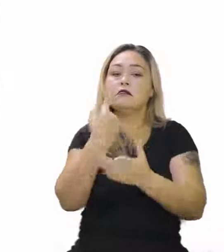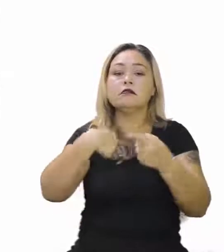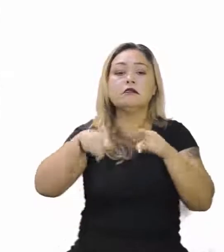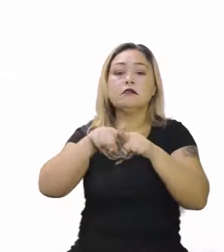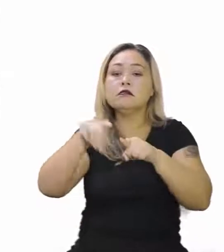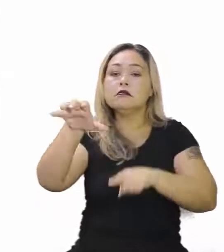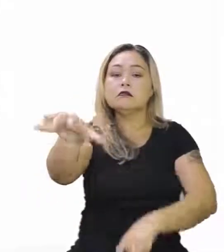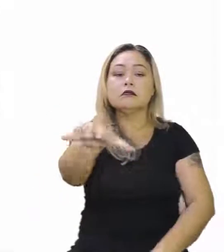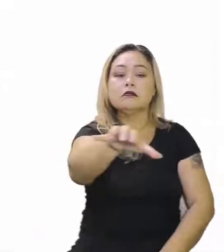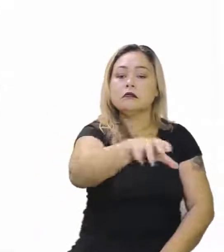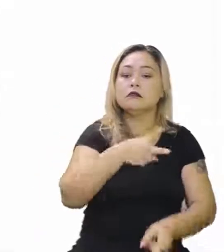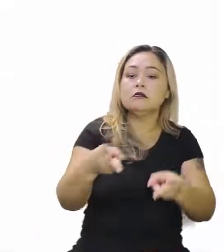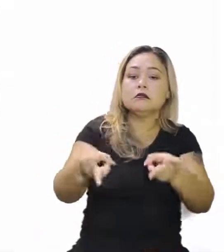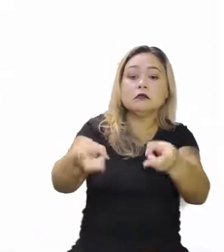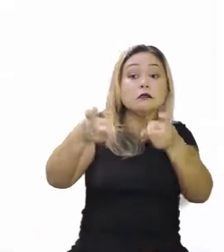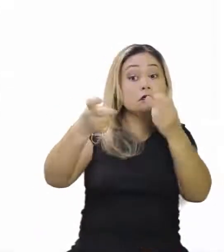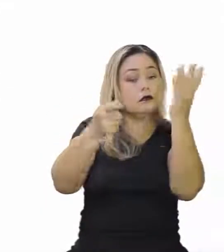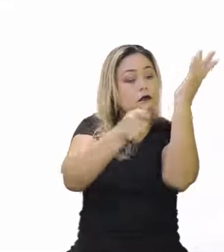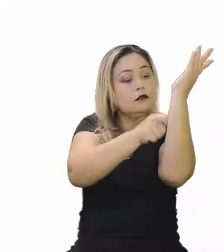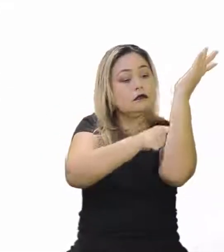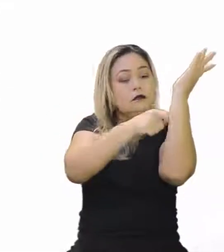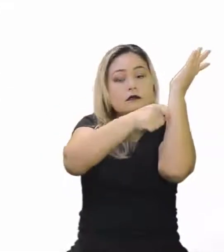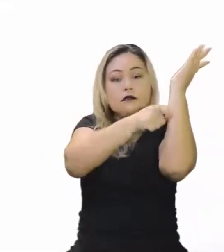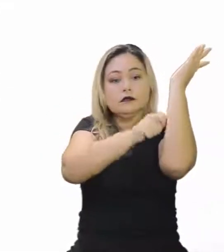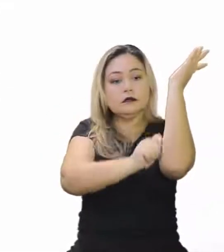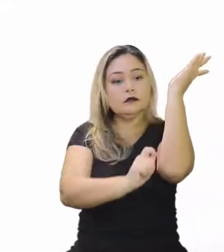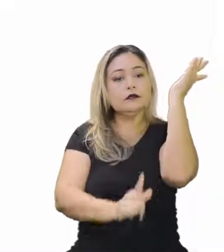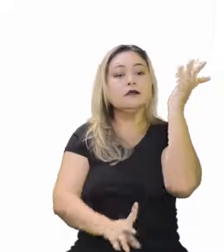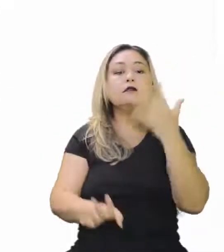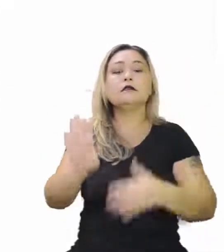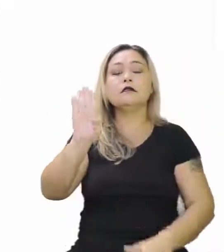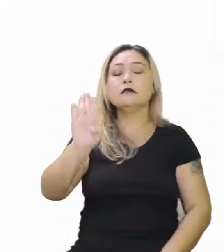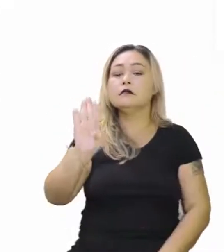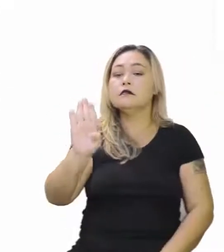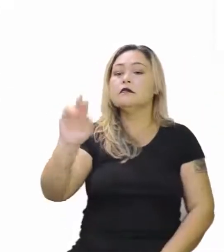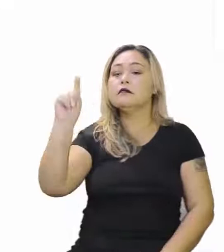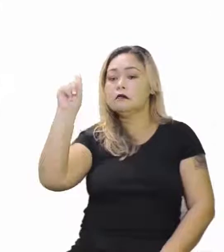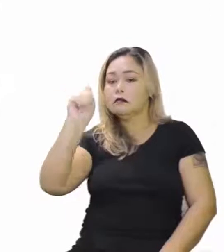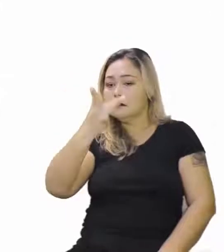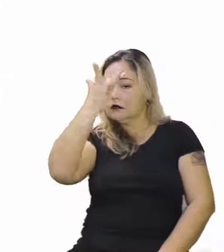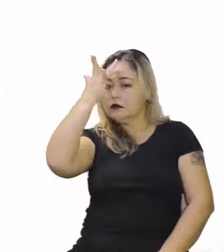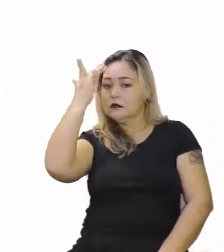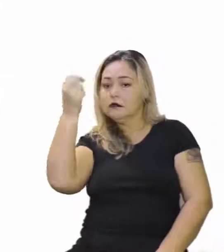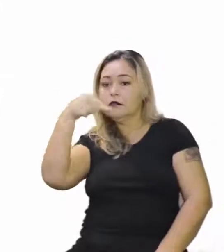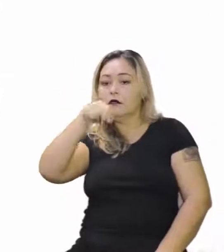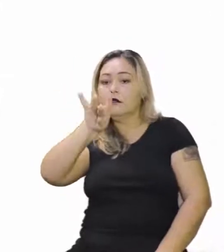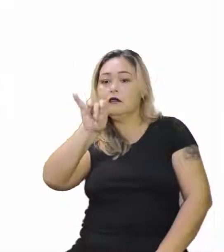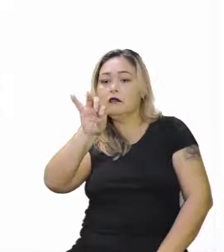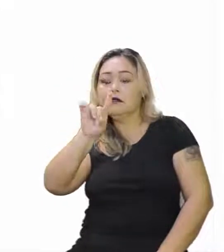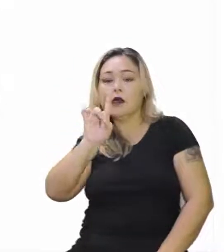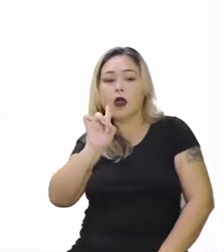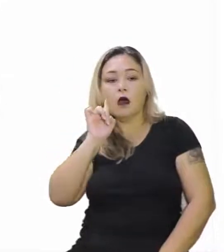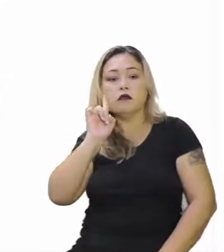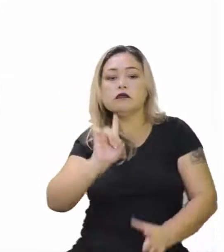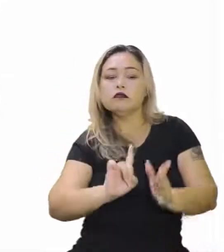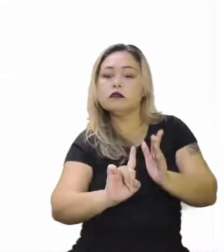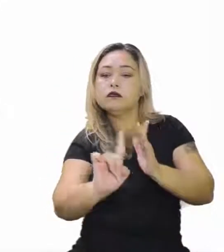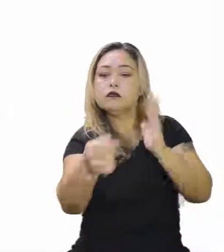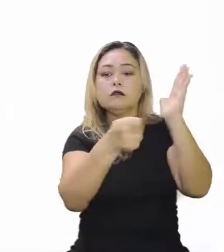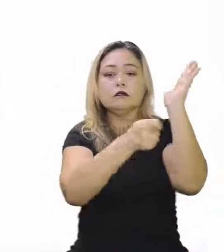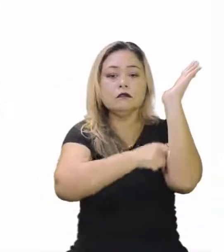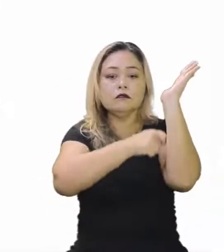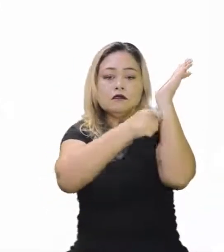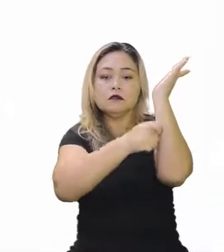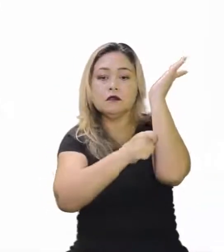regiões onde era extraída a borracha? B, levar os imigrantes nordestinos para as plantações de